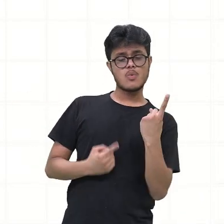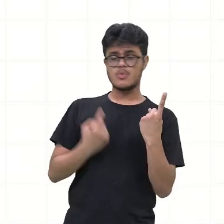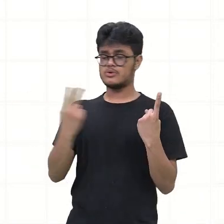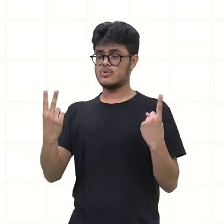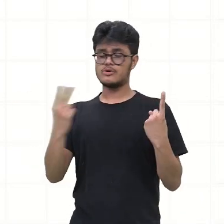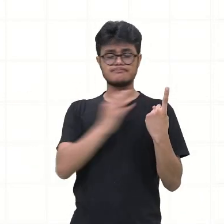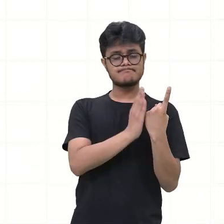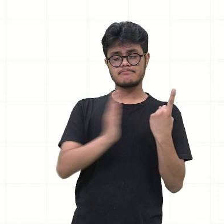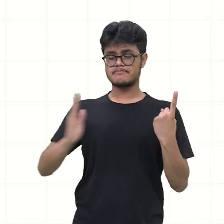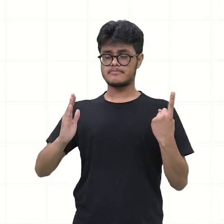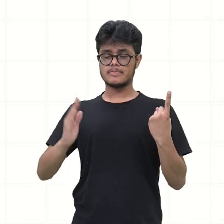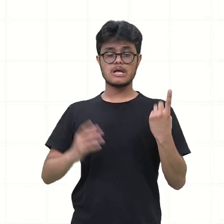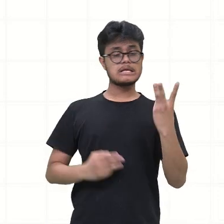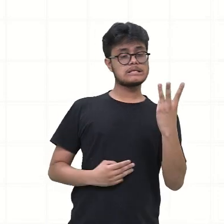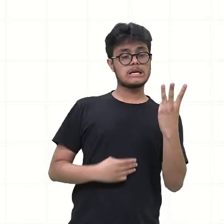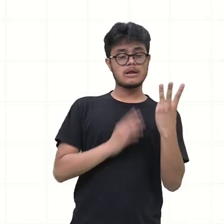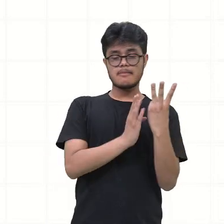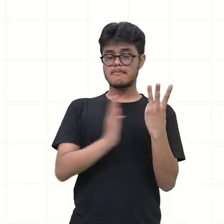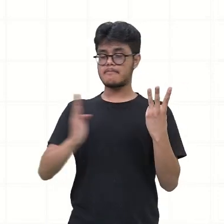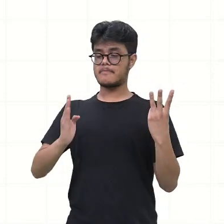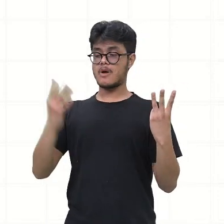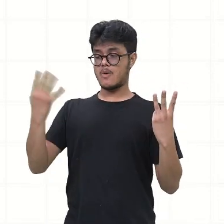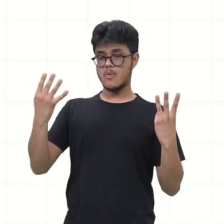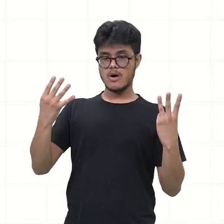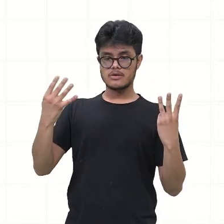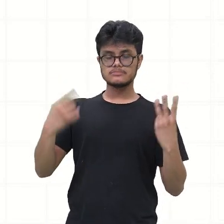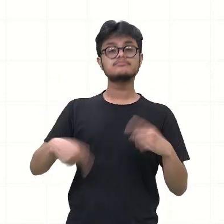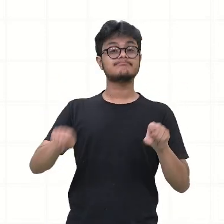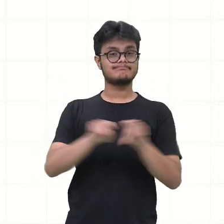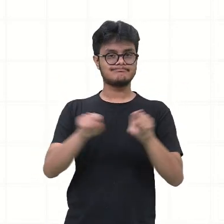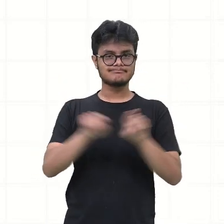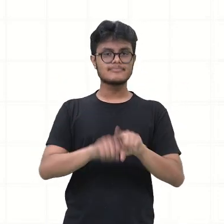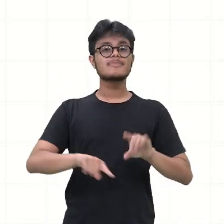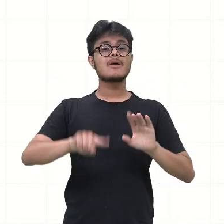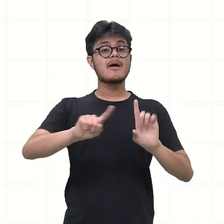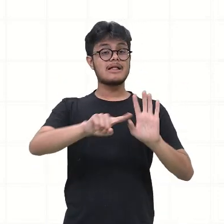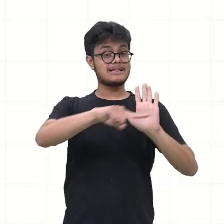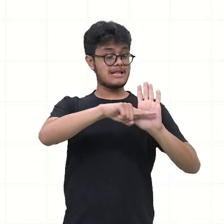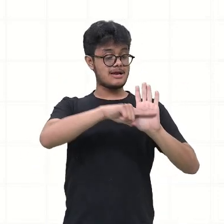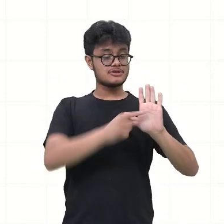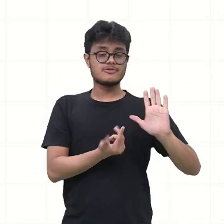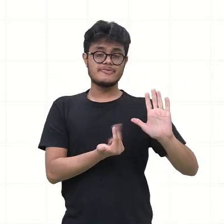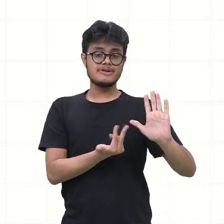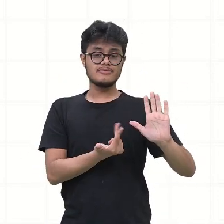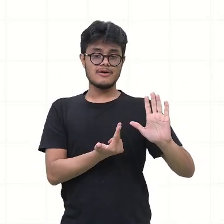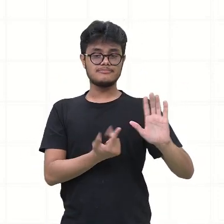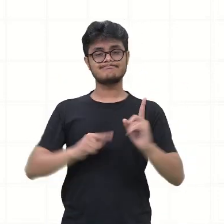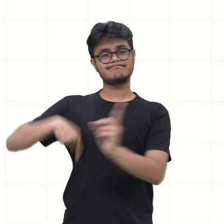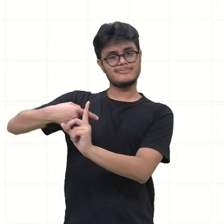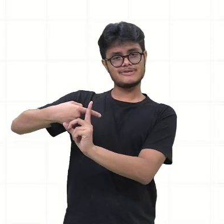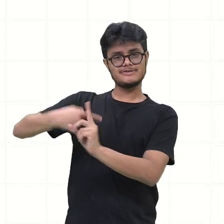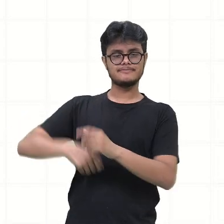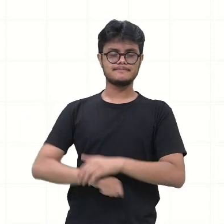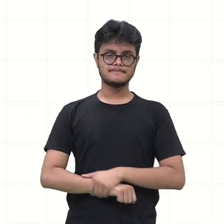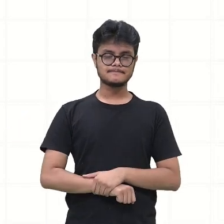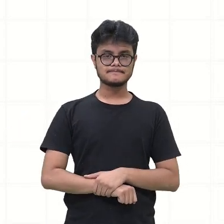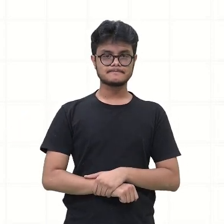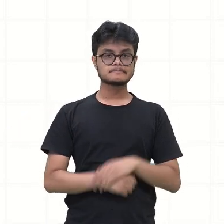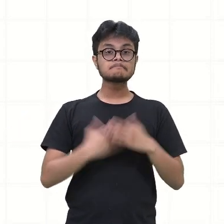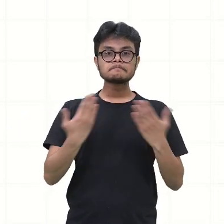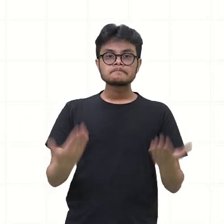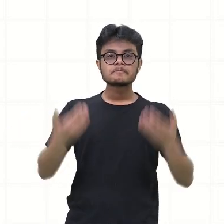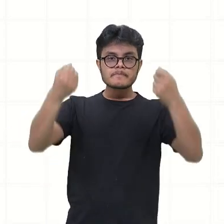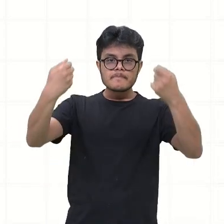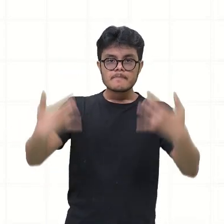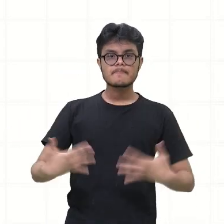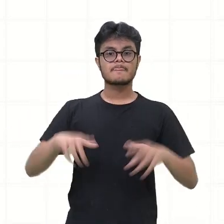e 4, da mesma forma que funciona para o positivo, irão funcionar para os números negativos. Beleza? E aí,